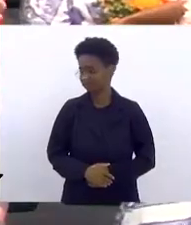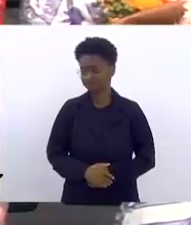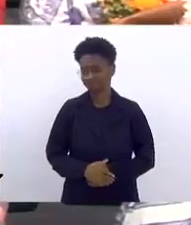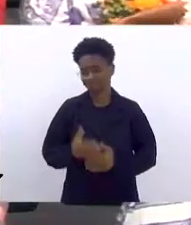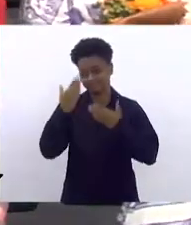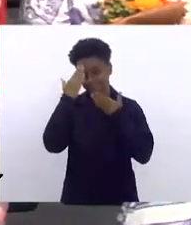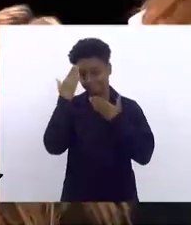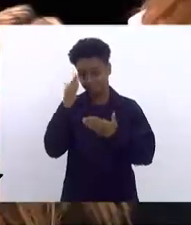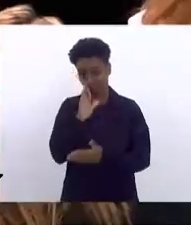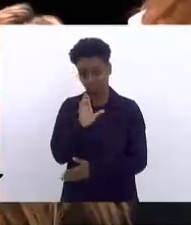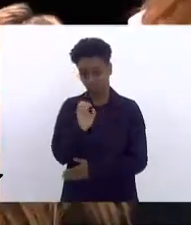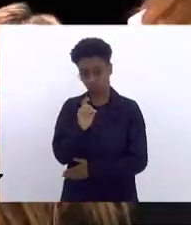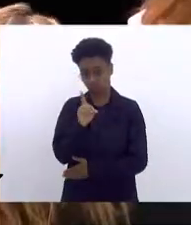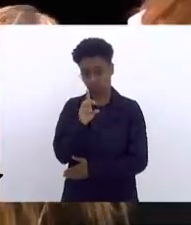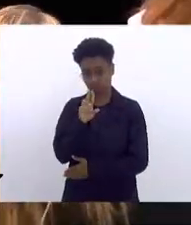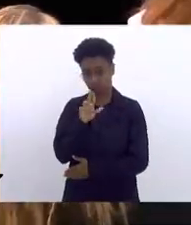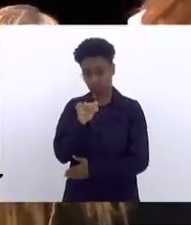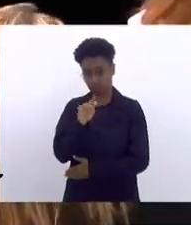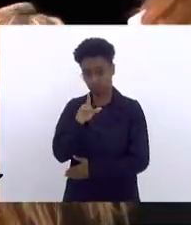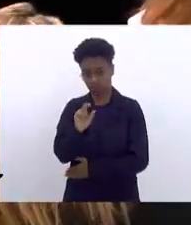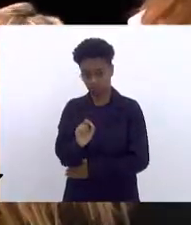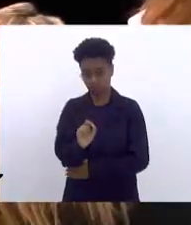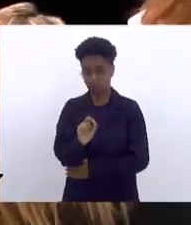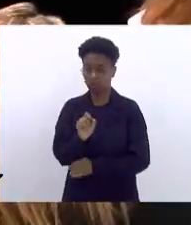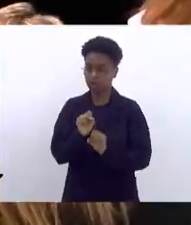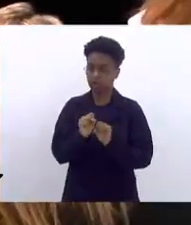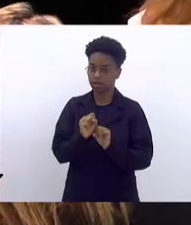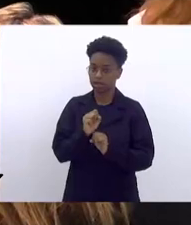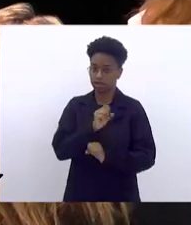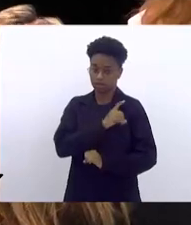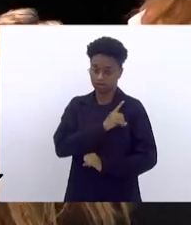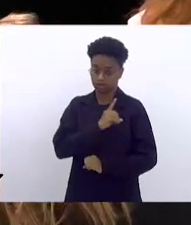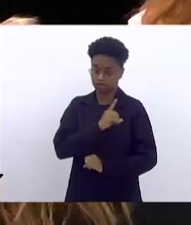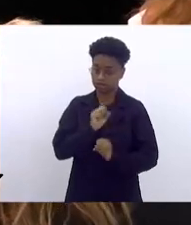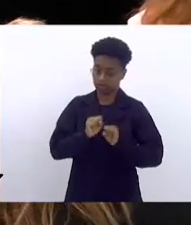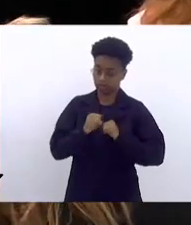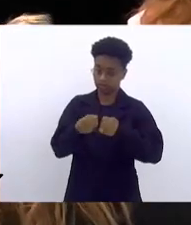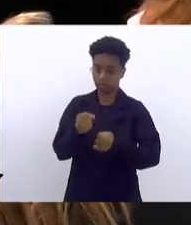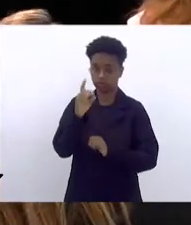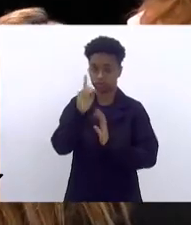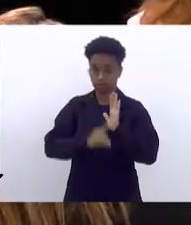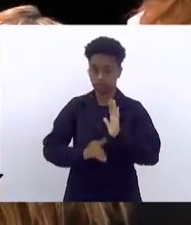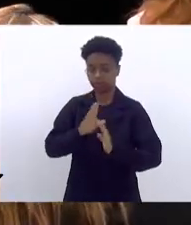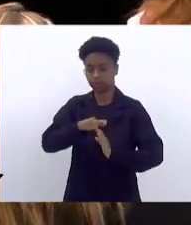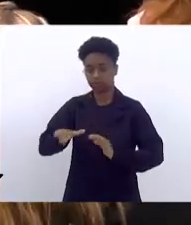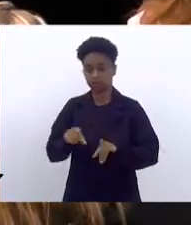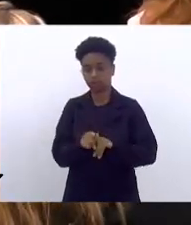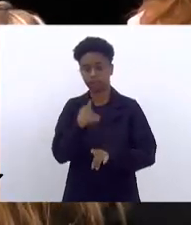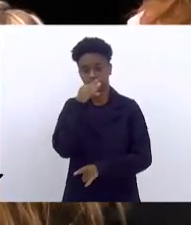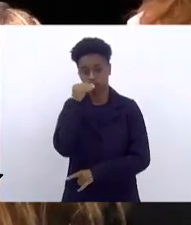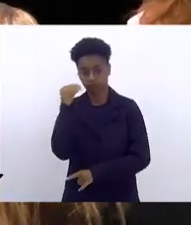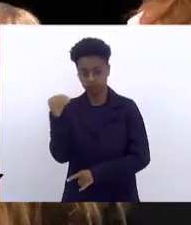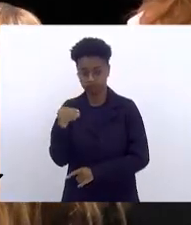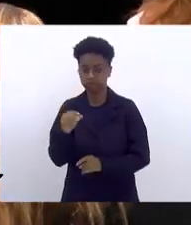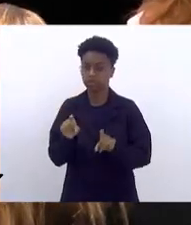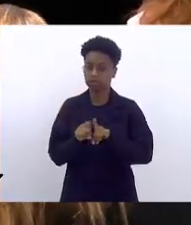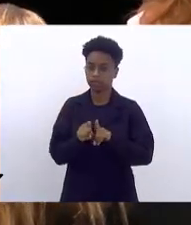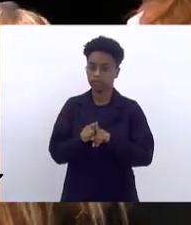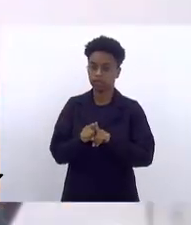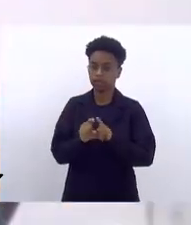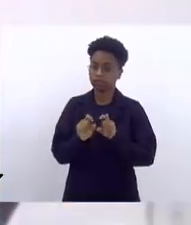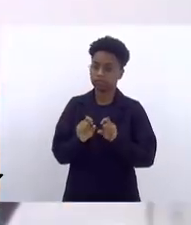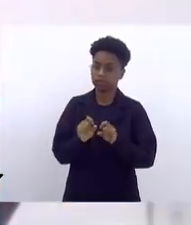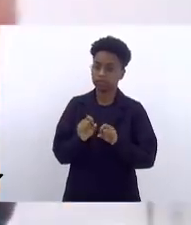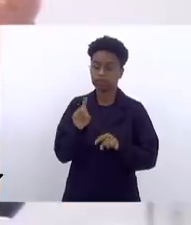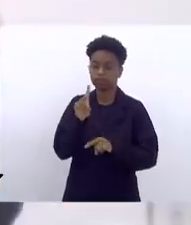doutor Rodrigo Azambuja um grande defensor dos direitos da criança e do adolescente defensor do ECA que